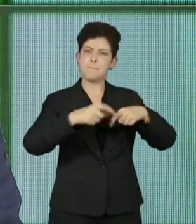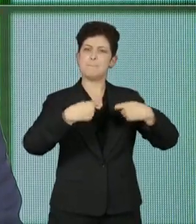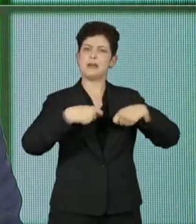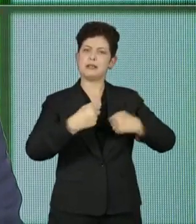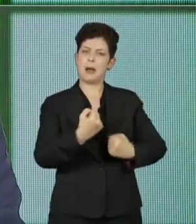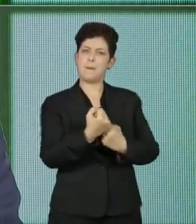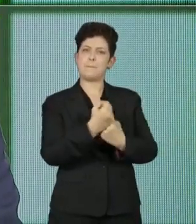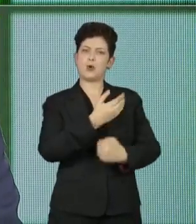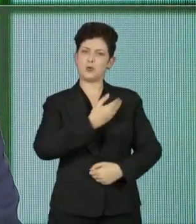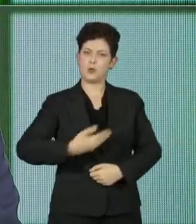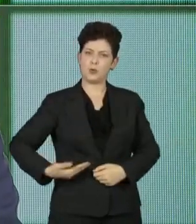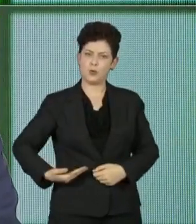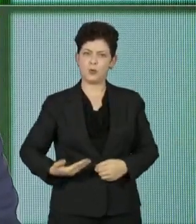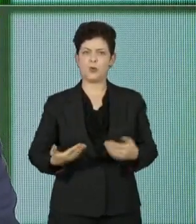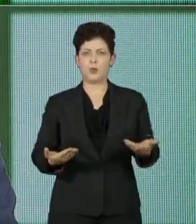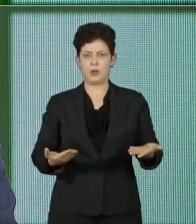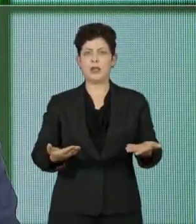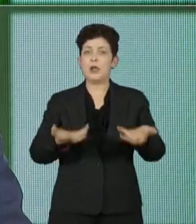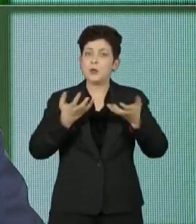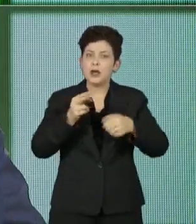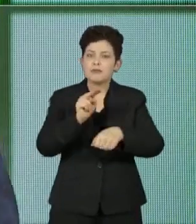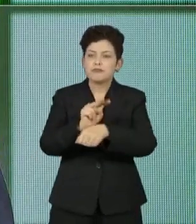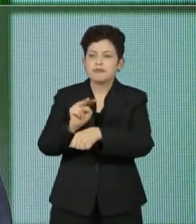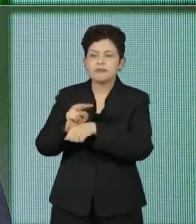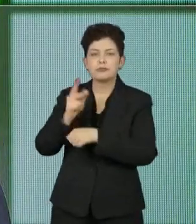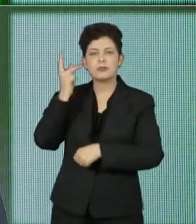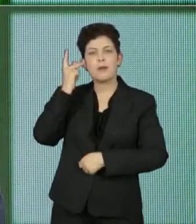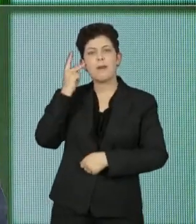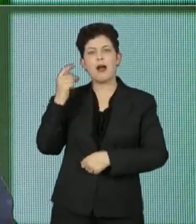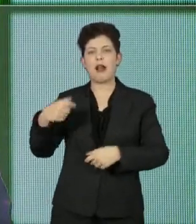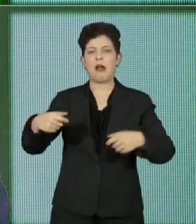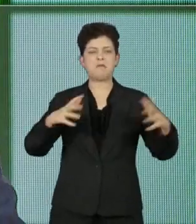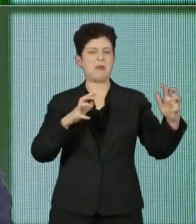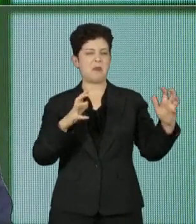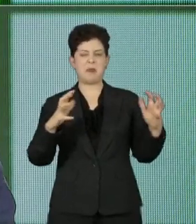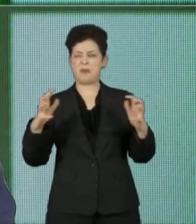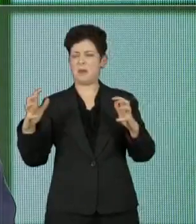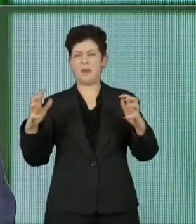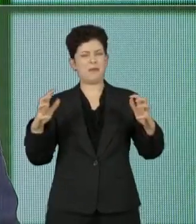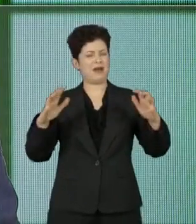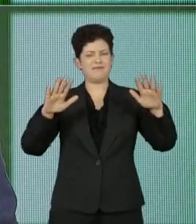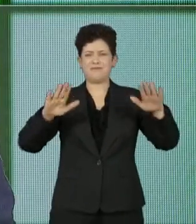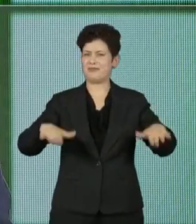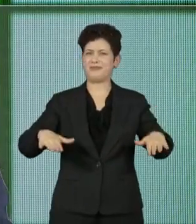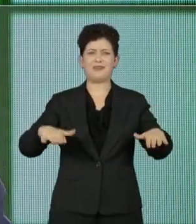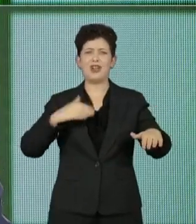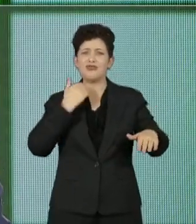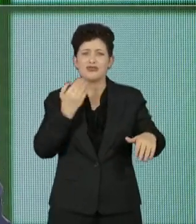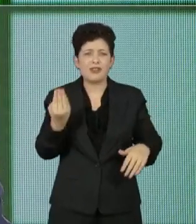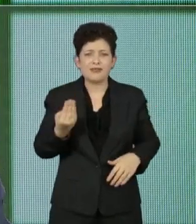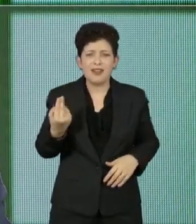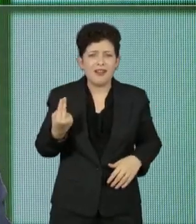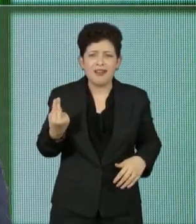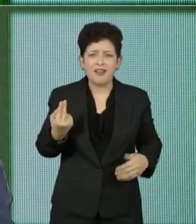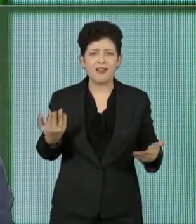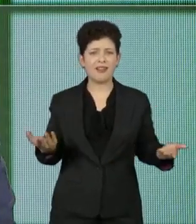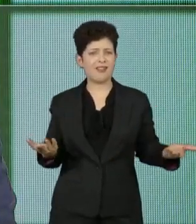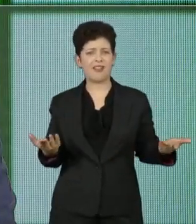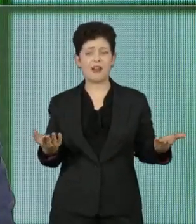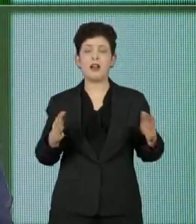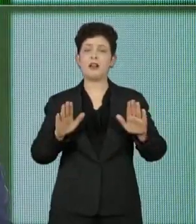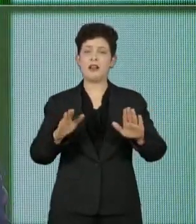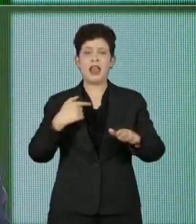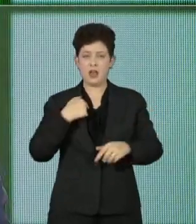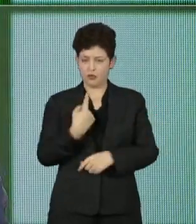precisa de um apoio do governo mas eu quero proteger São Paulo dessa guerra também política ideológica aqui não tá levando nada a lugar nenhum